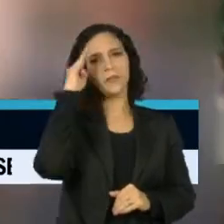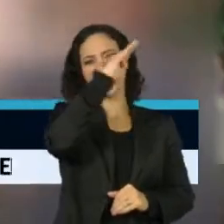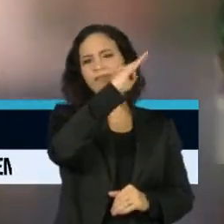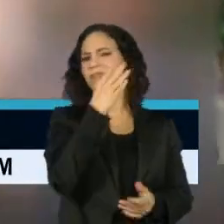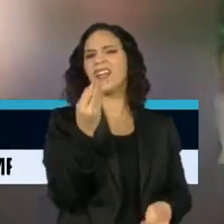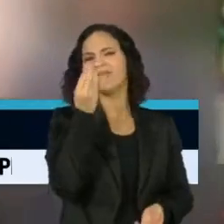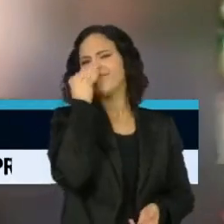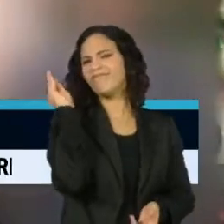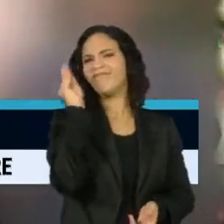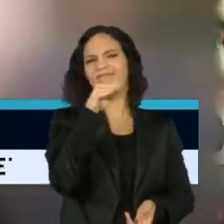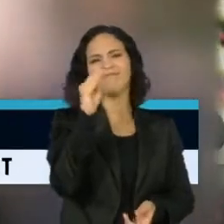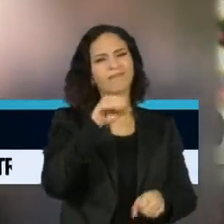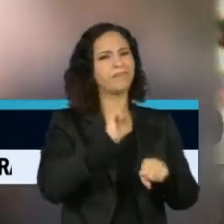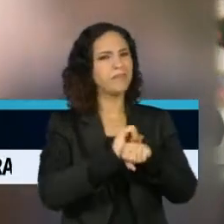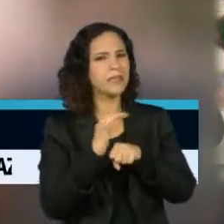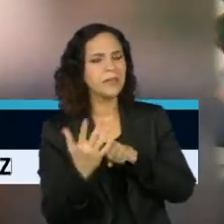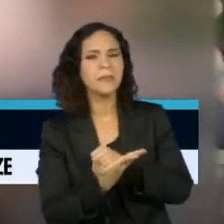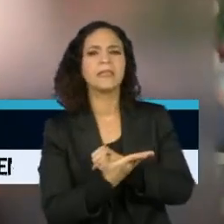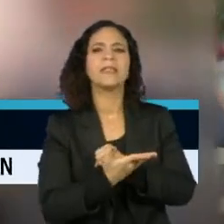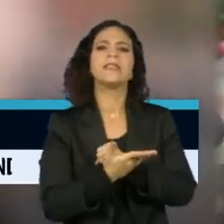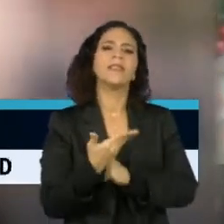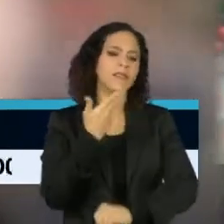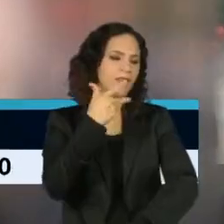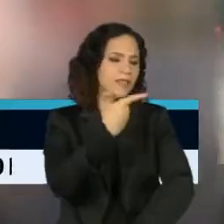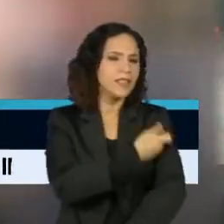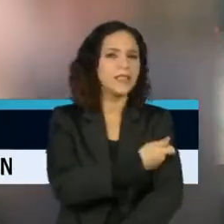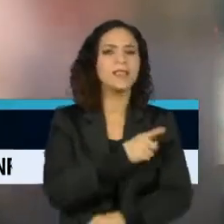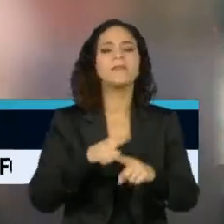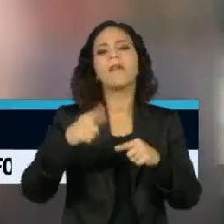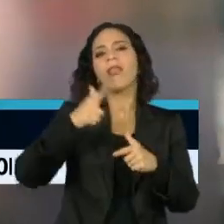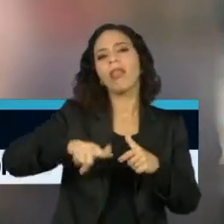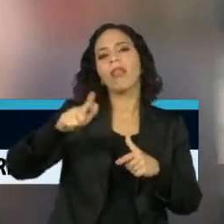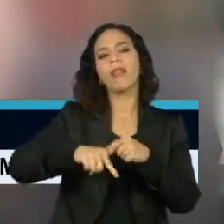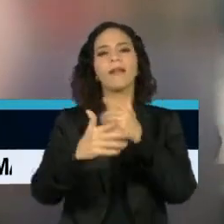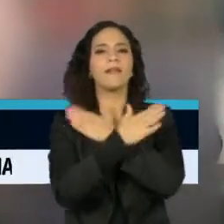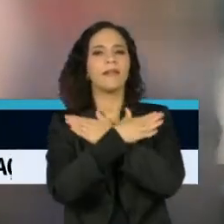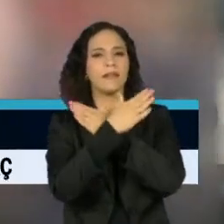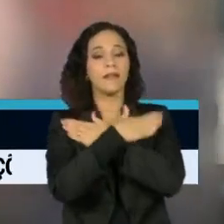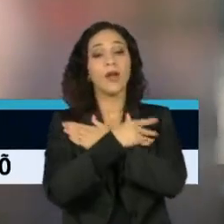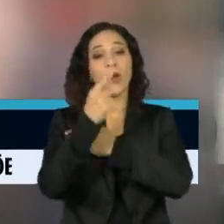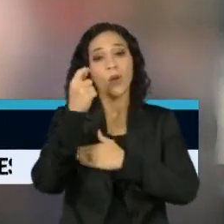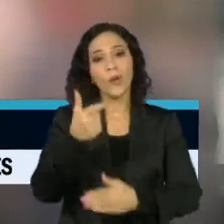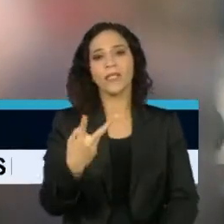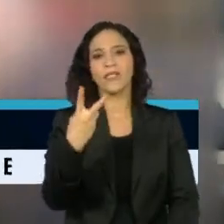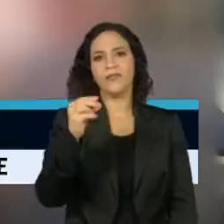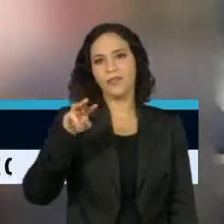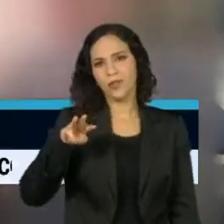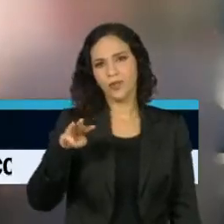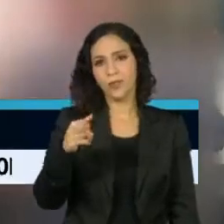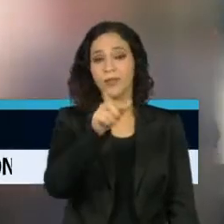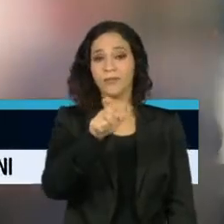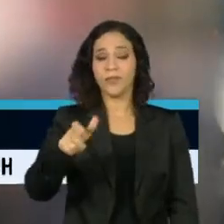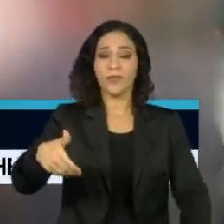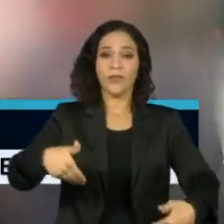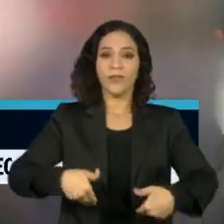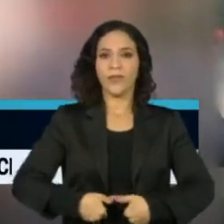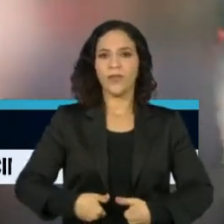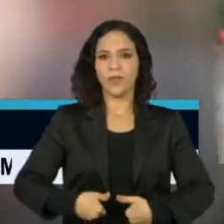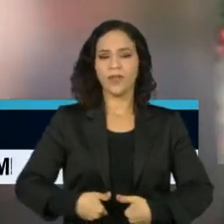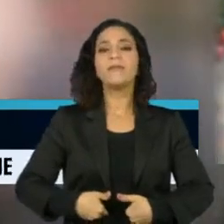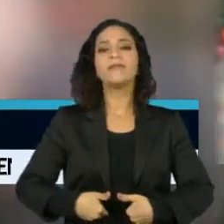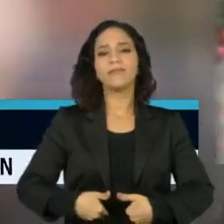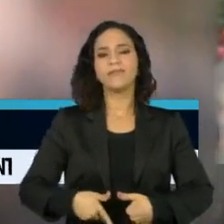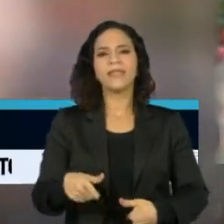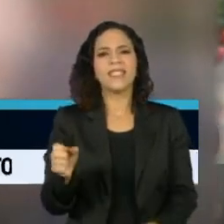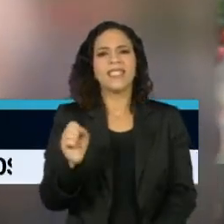a pandemia, a demanda por vacinas e a crise de emprego e renda que levou quase 20 milhões de brasileiros à fome. Nos segundos que